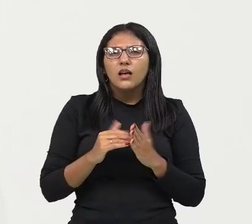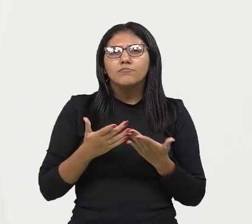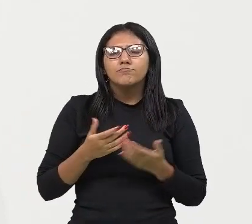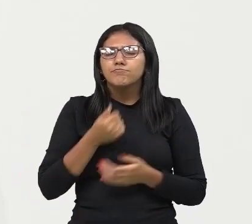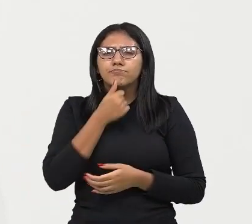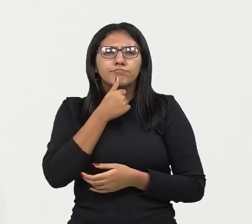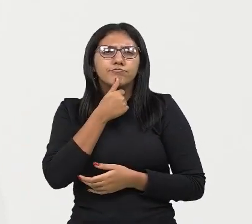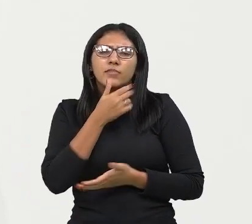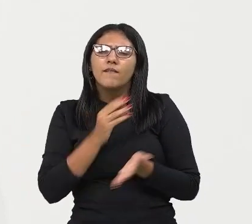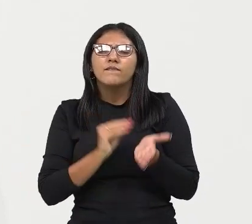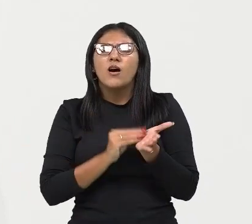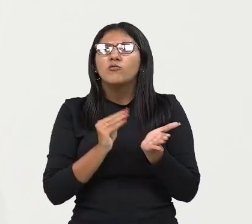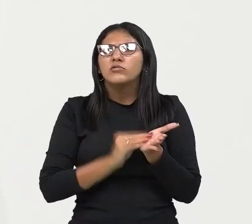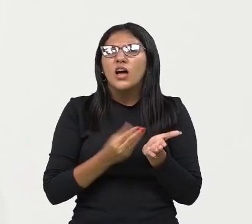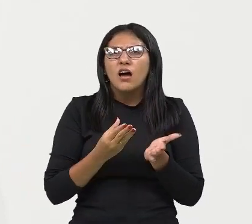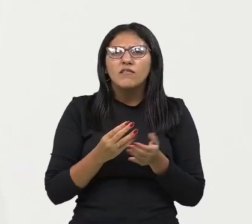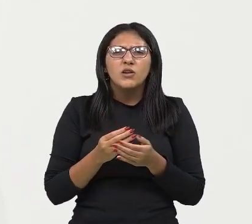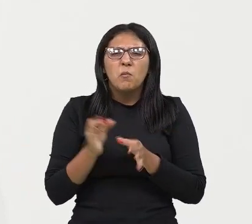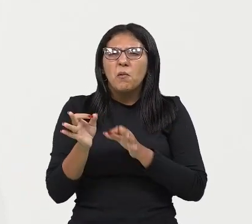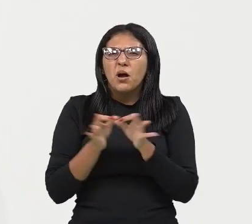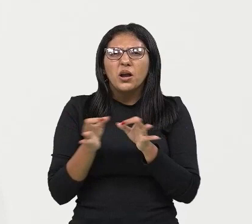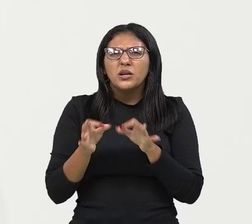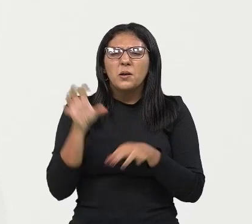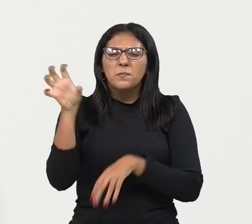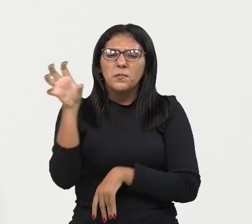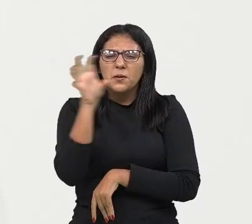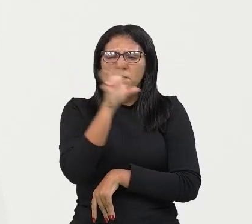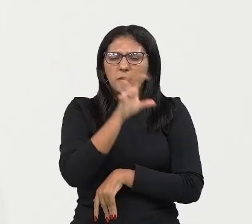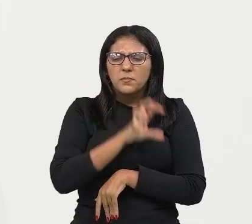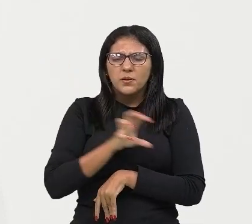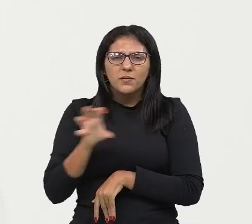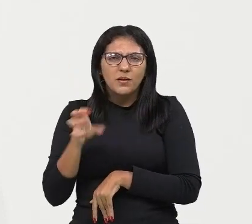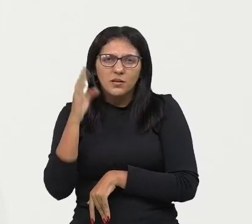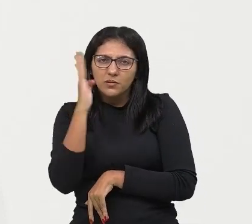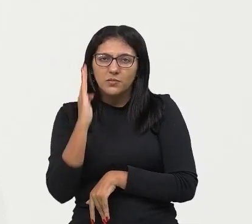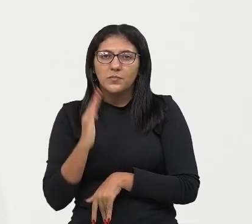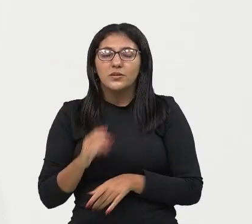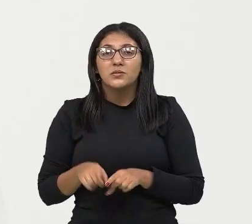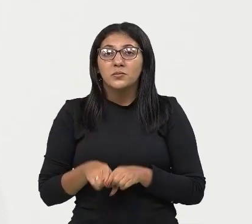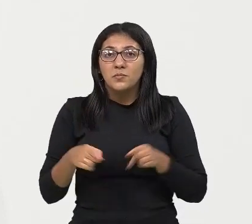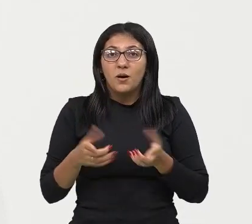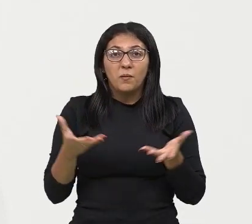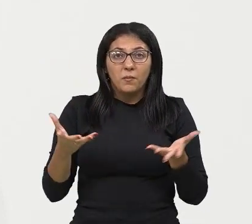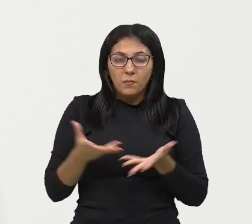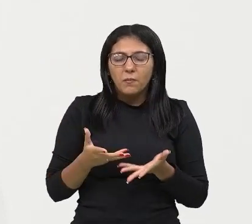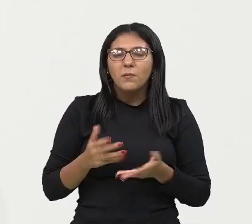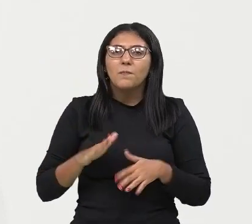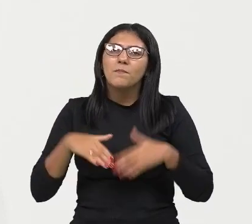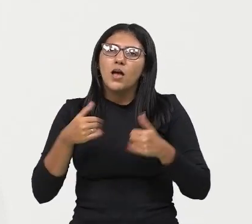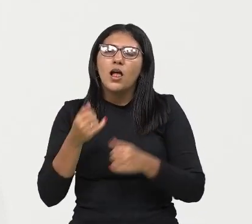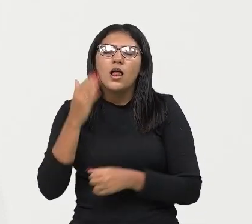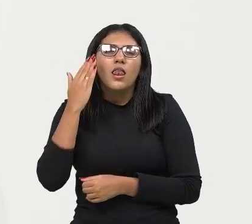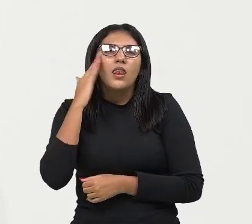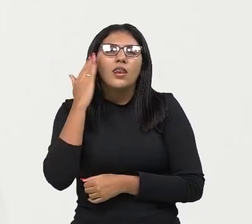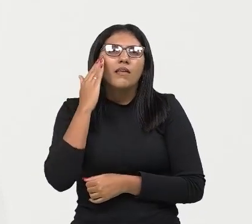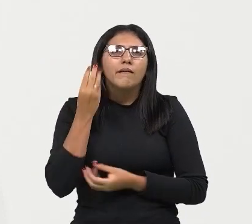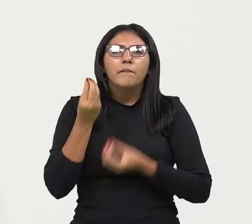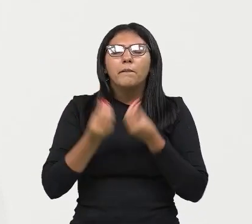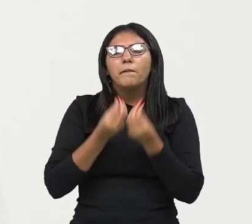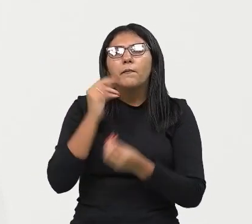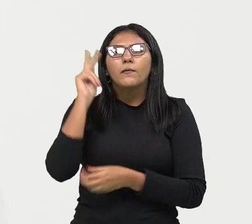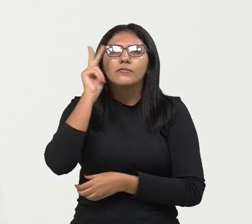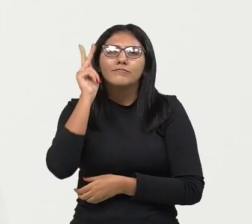existia essa divisão de regiões no Brasil, porém, hoje, para nós entendermos todo esse fator